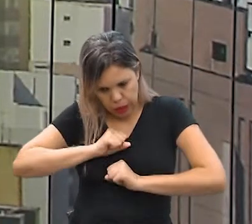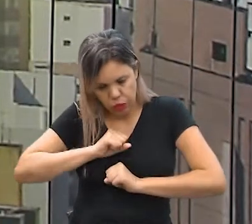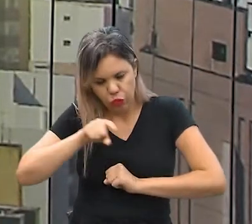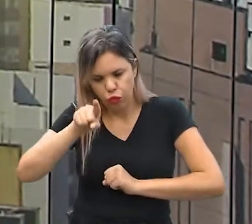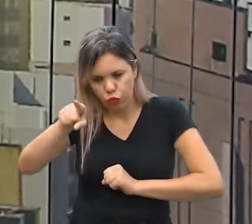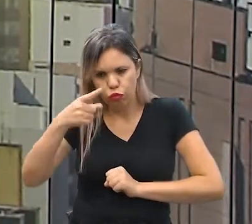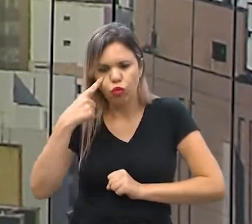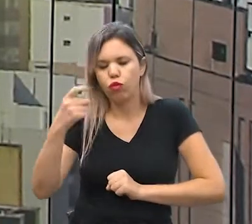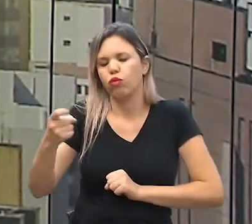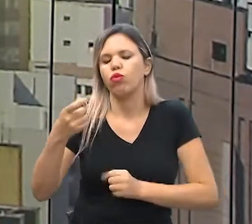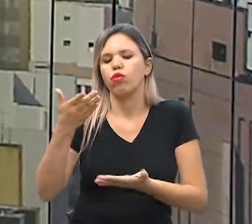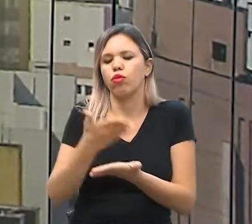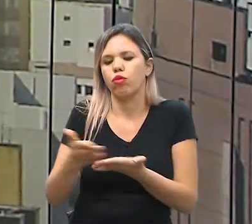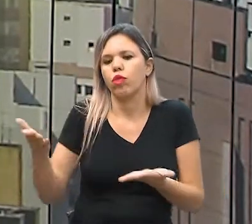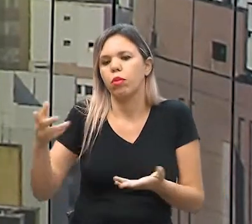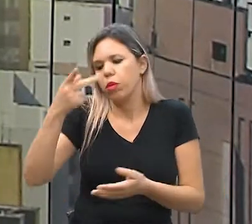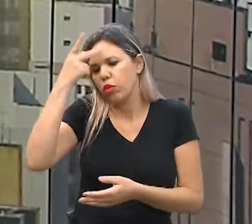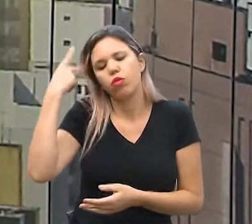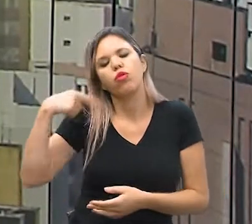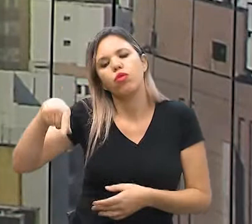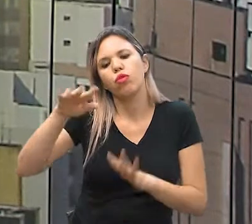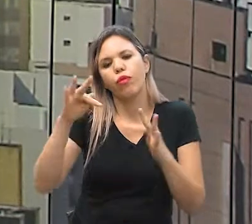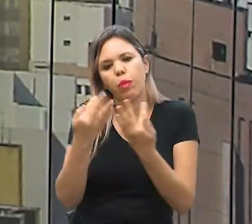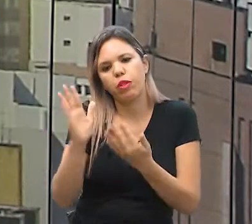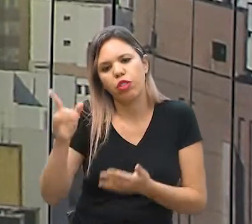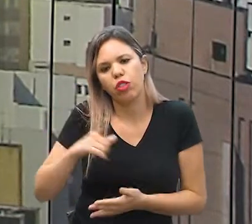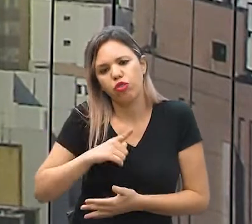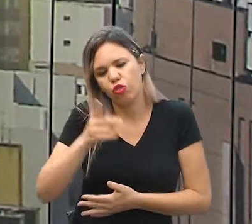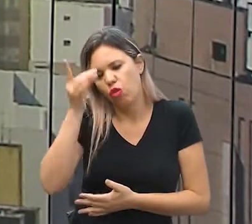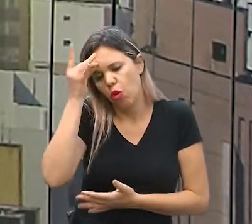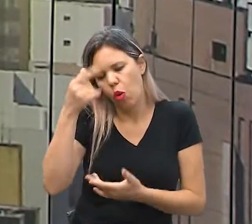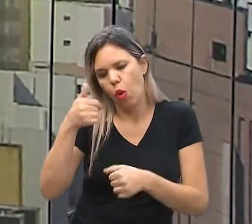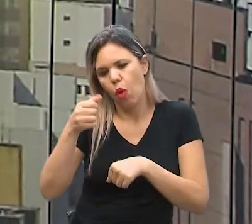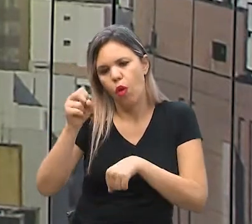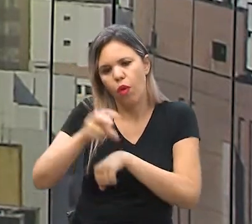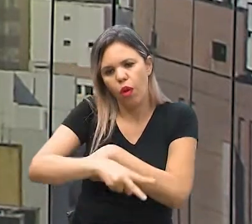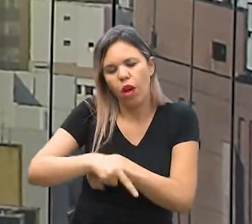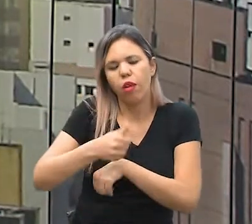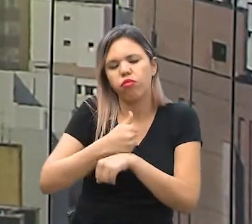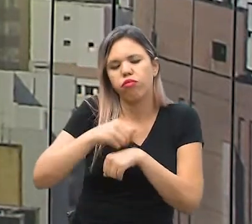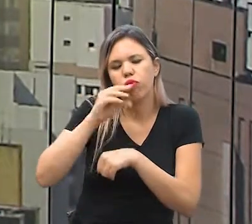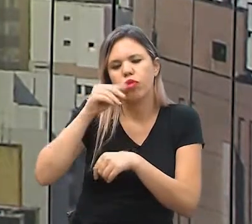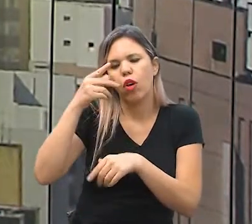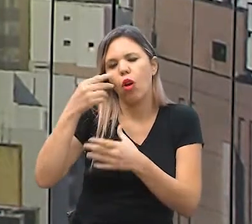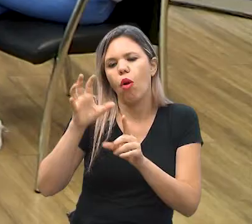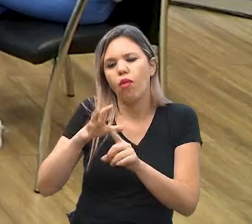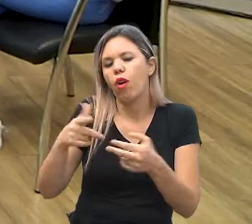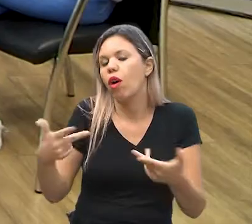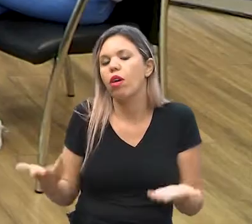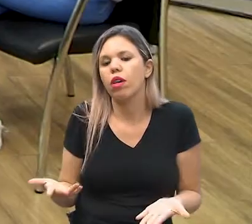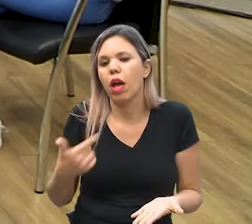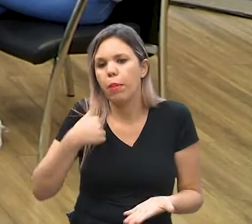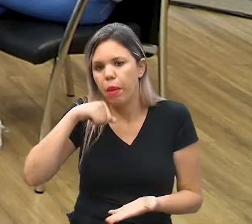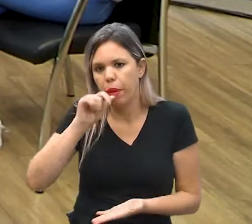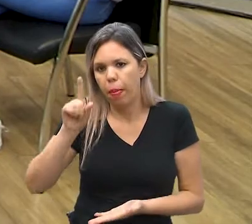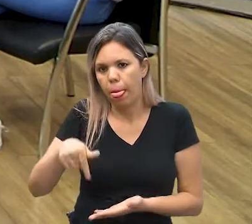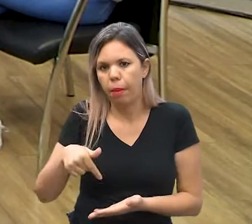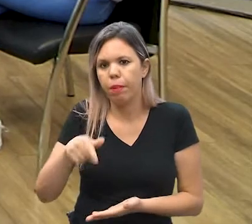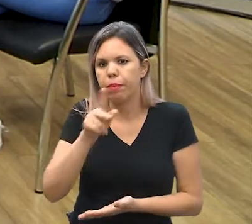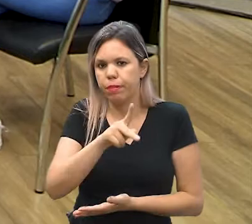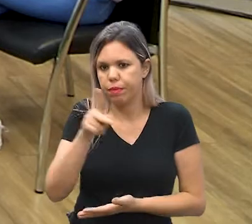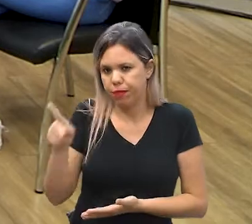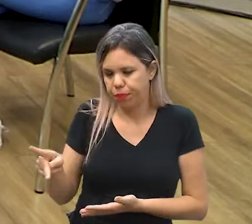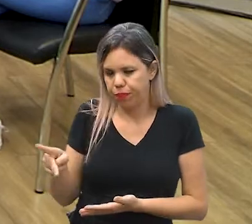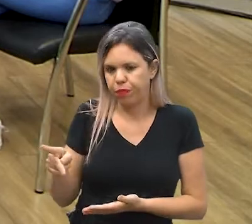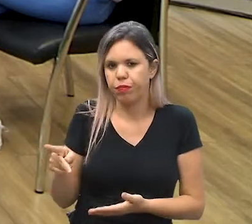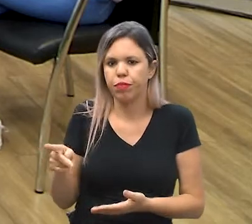passou a se interessar? Alguém na sua família já tinha algum cargo? Teve alguma influência? Minha mãe é professora